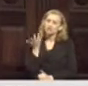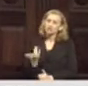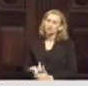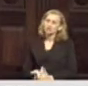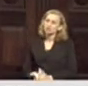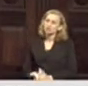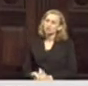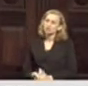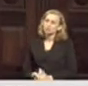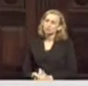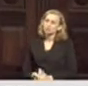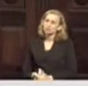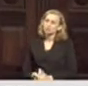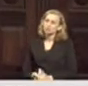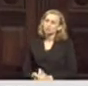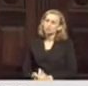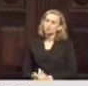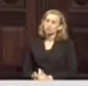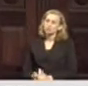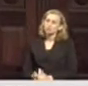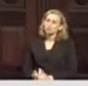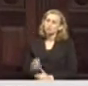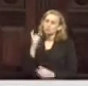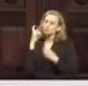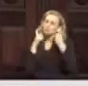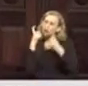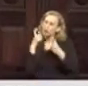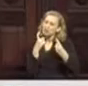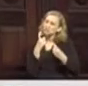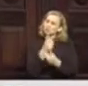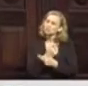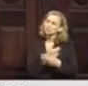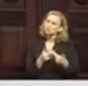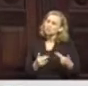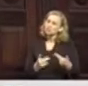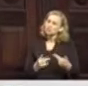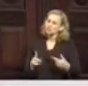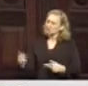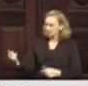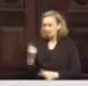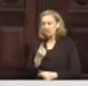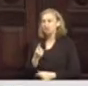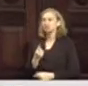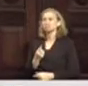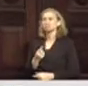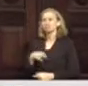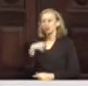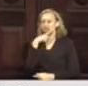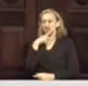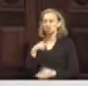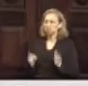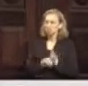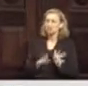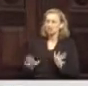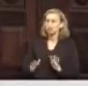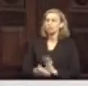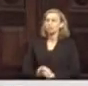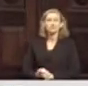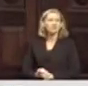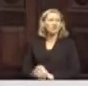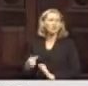ascensão, preocupado com a gestão. Ele veio para o partido. Eu fui um